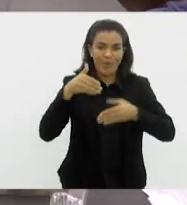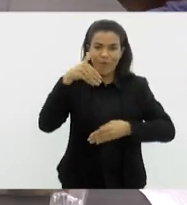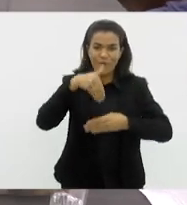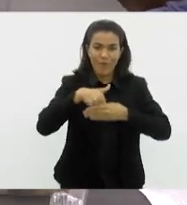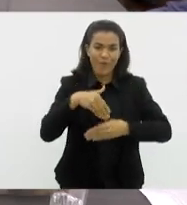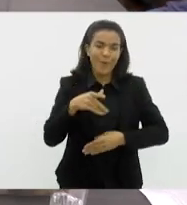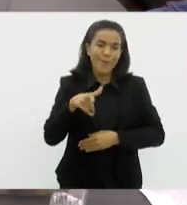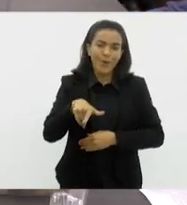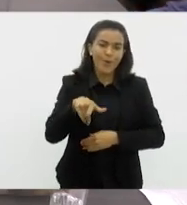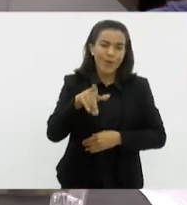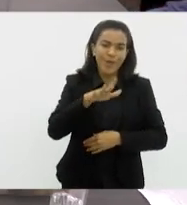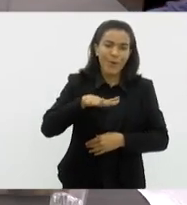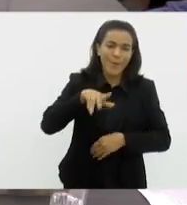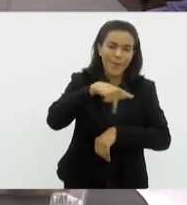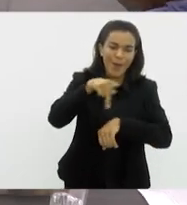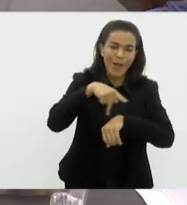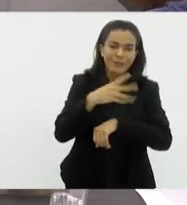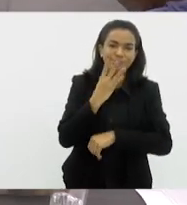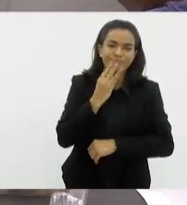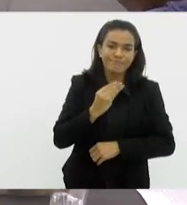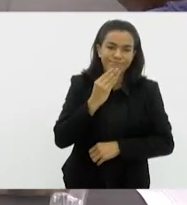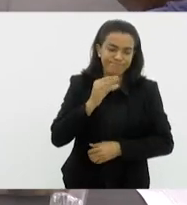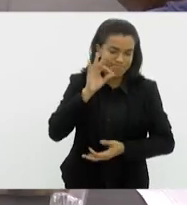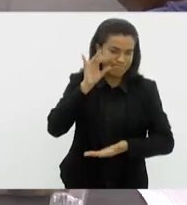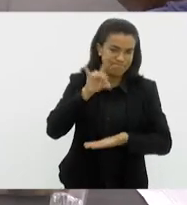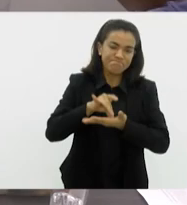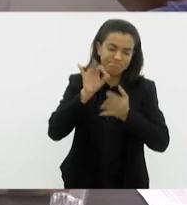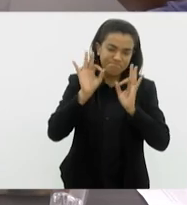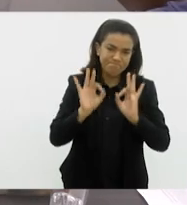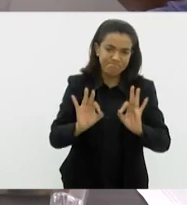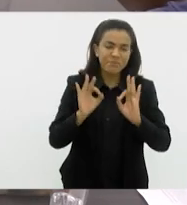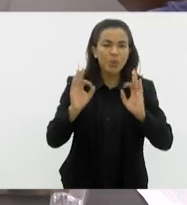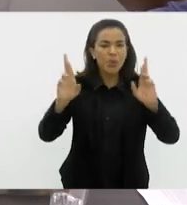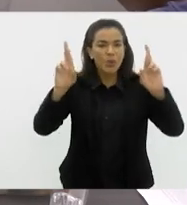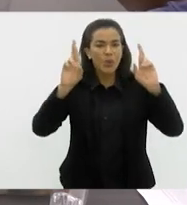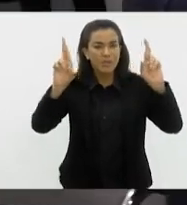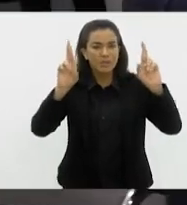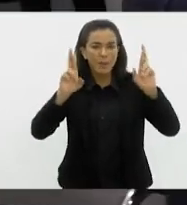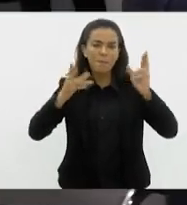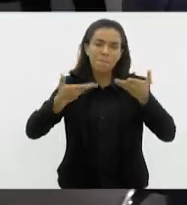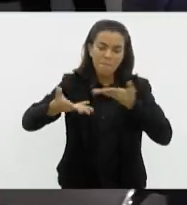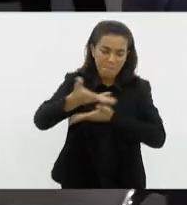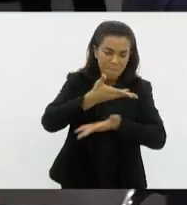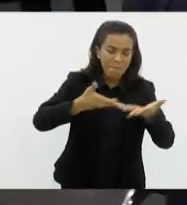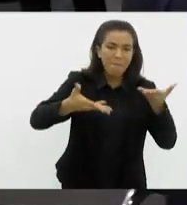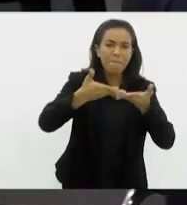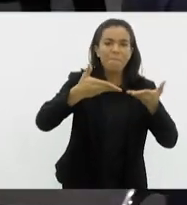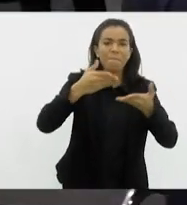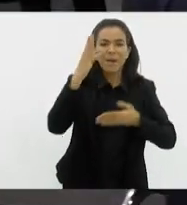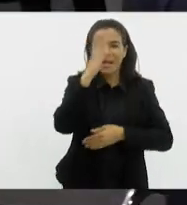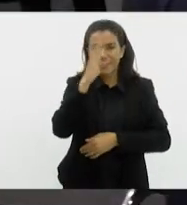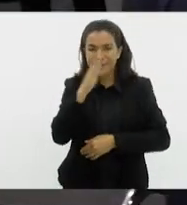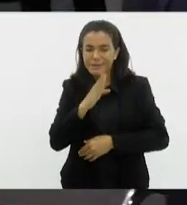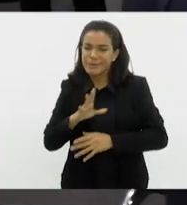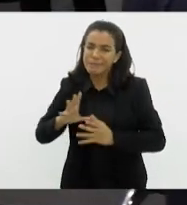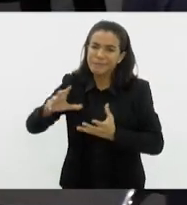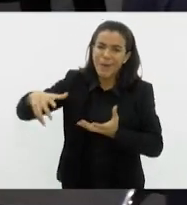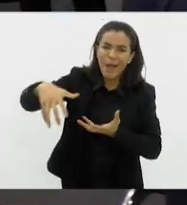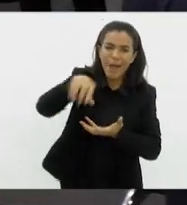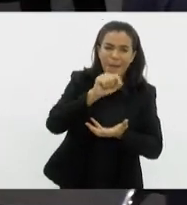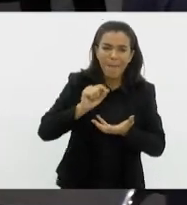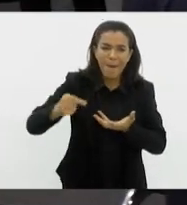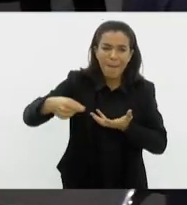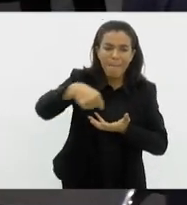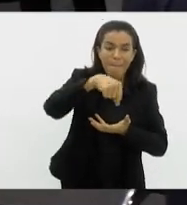Israel é um Estado, né, é legítimo e torcemos para que o Brasil tenha relações de amizade com todos os estados do planeta, mas no momento em